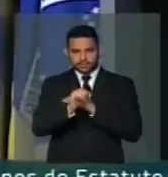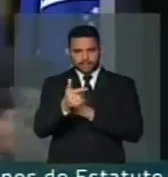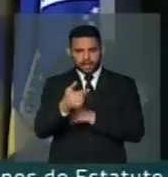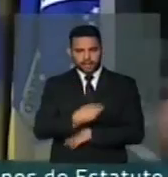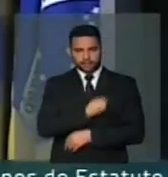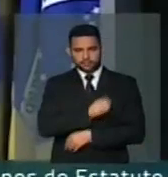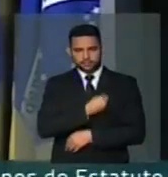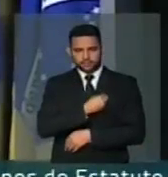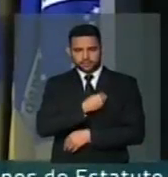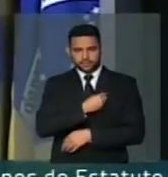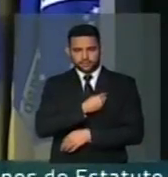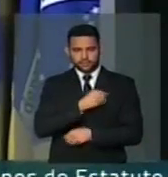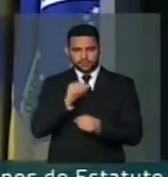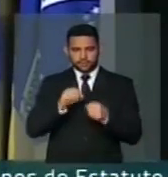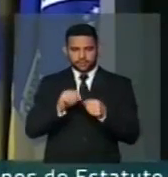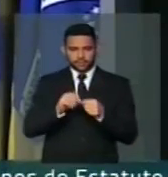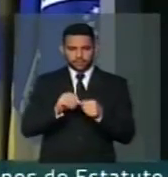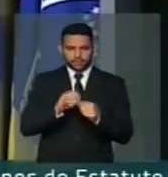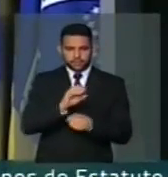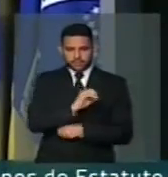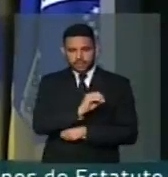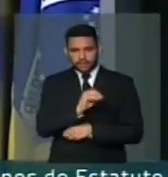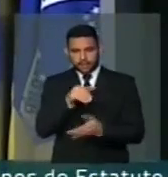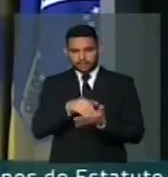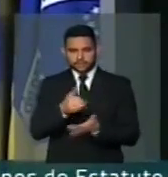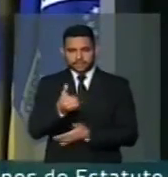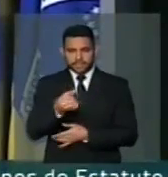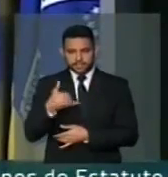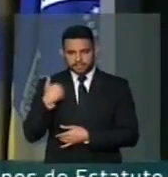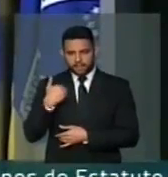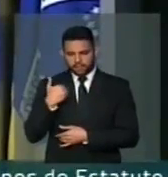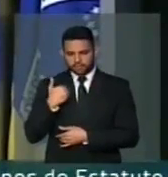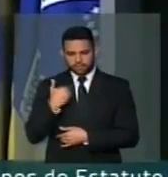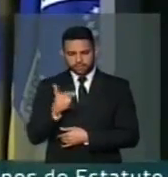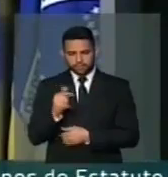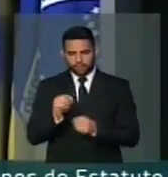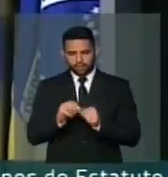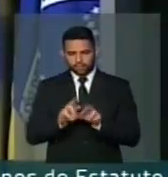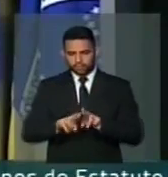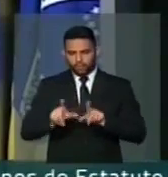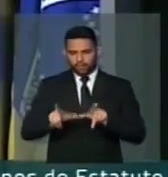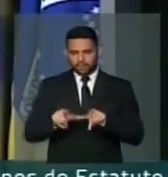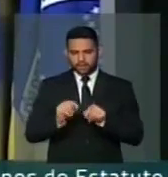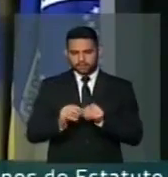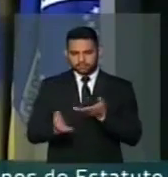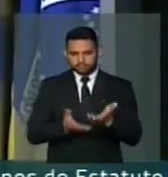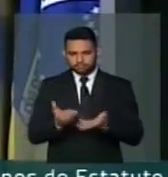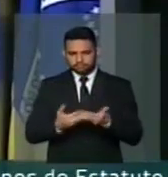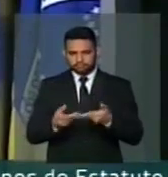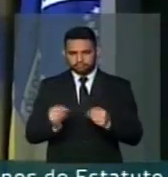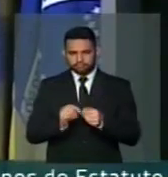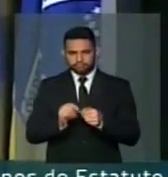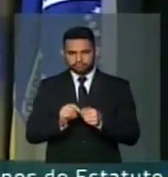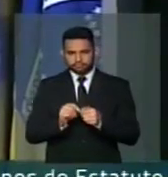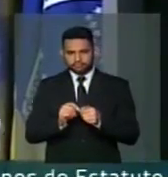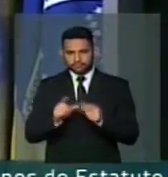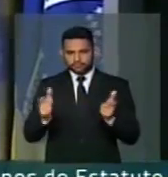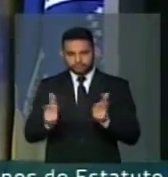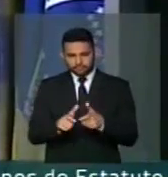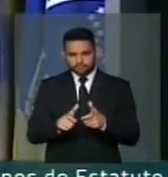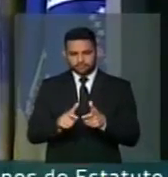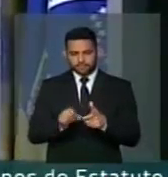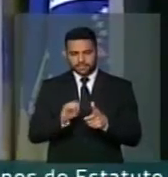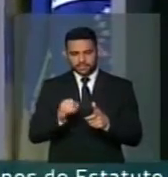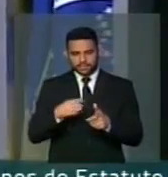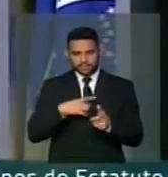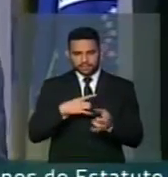não existir entre os 0 e 6 anos de vida. Não se desfaz a desigualdade e dificilmente se a diminui,